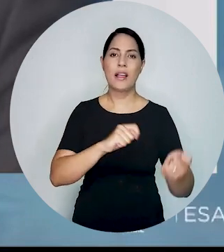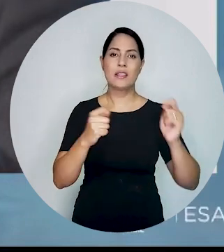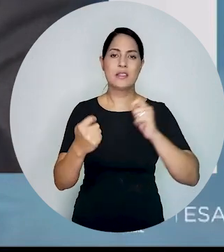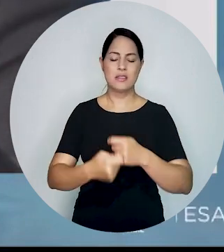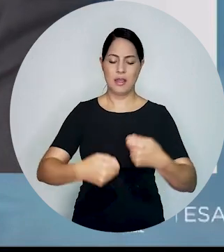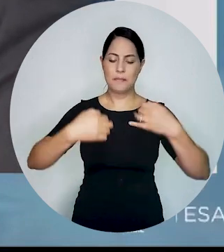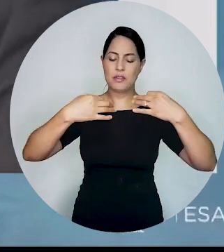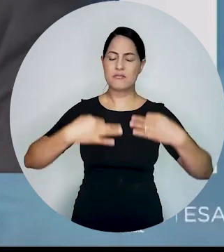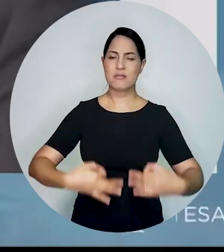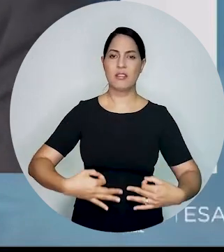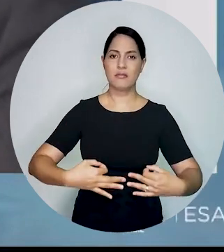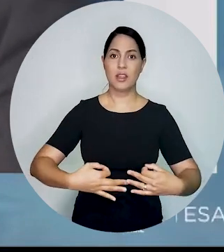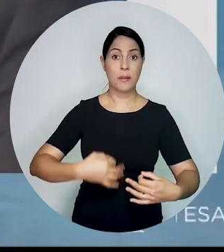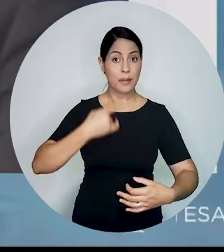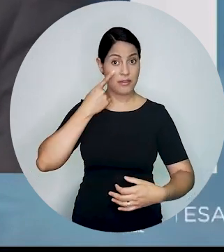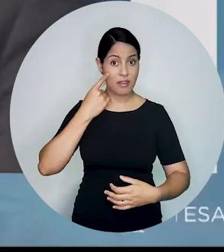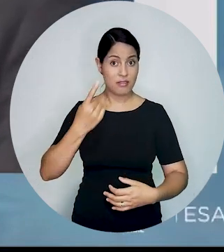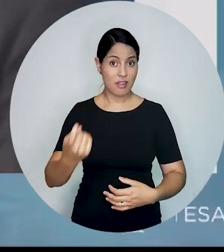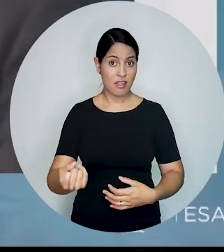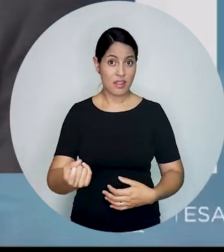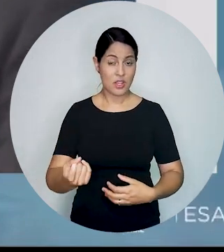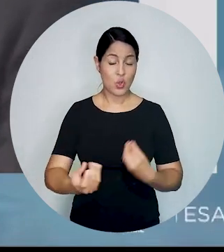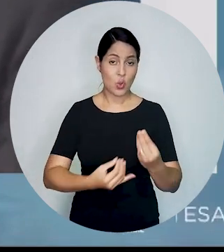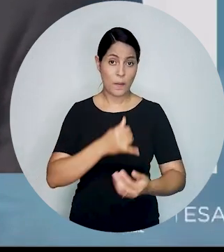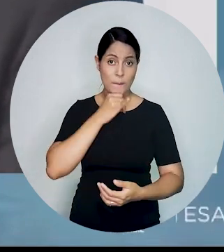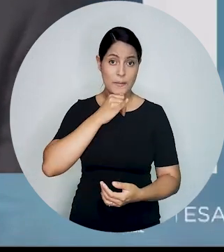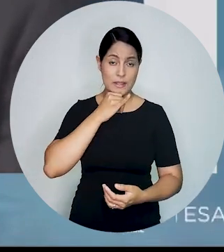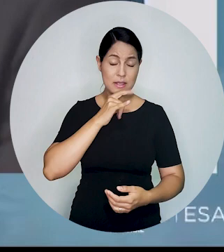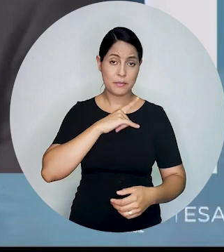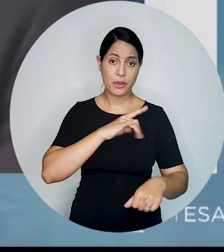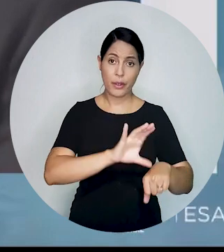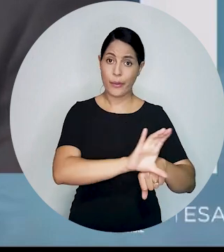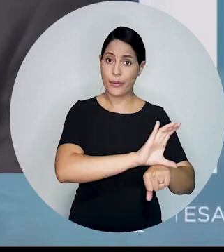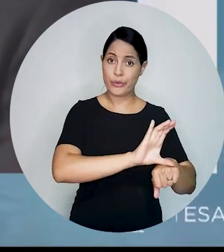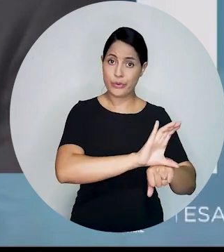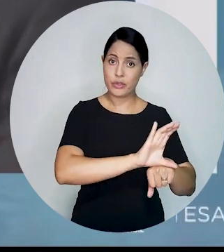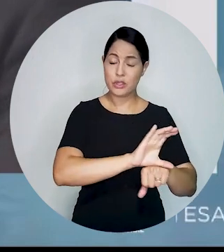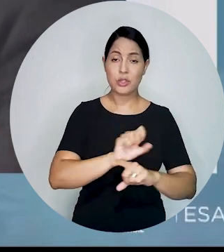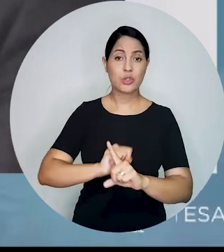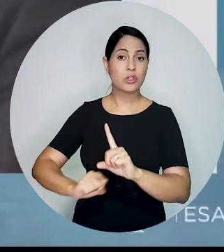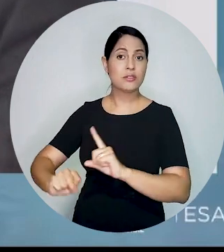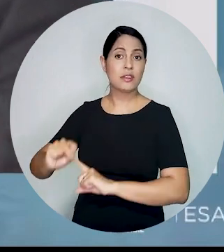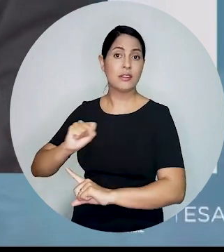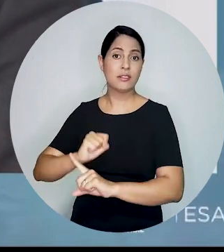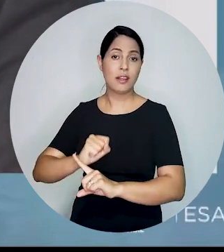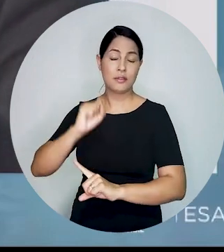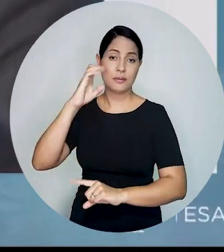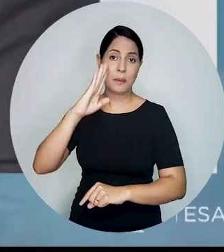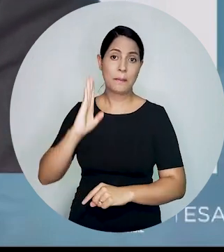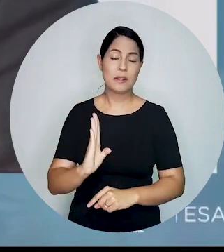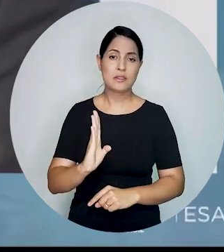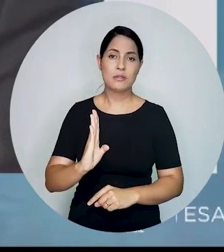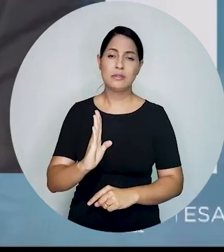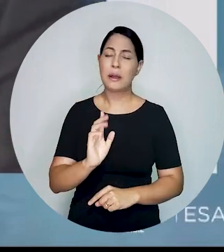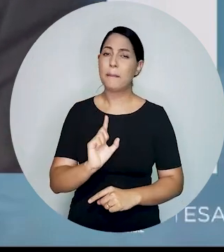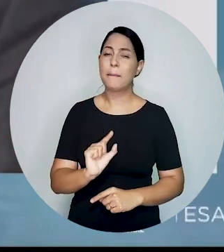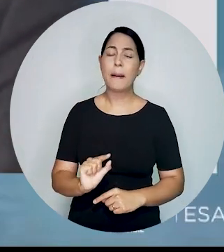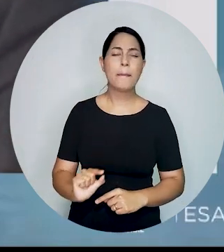consigamos servir de maneira adequada e efetiva os interesses dos nossos constituintes e